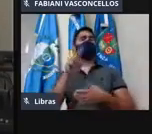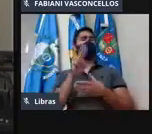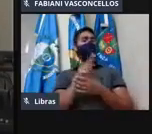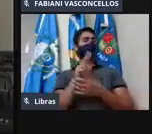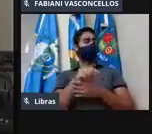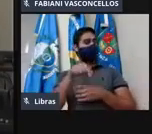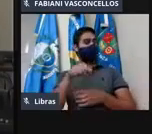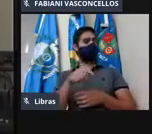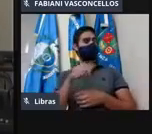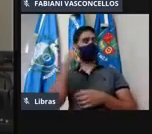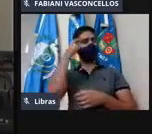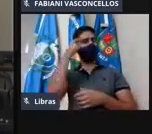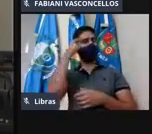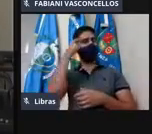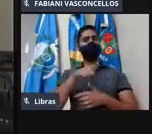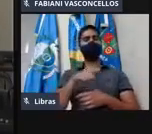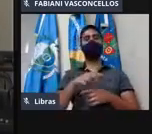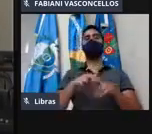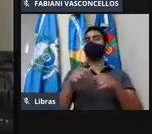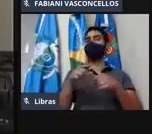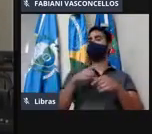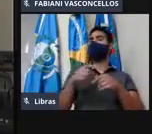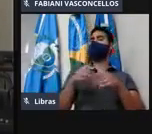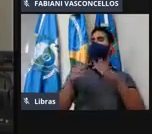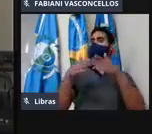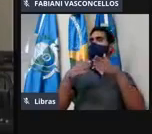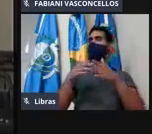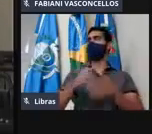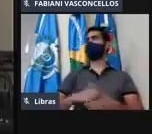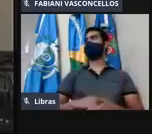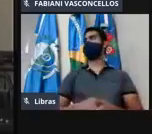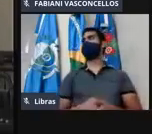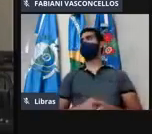executivo pensa nisso. O requerimento é nesse sentido.